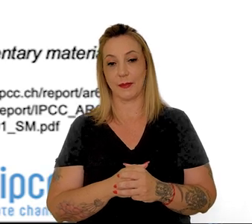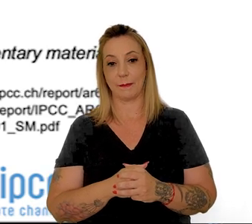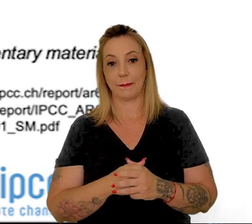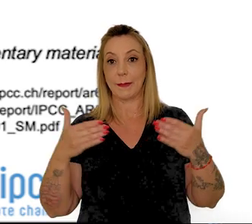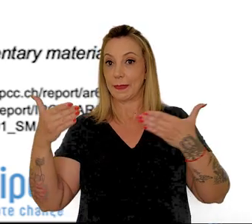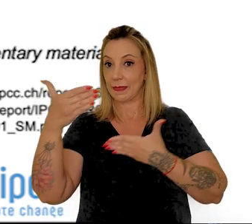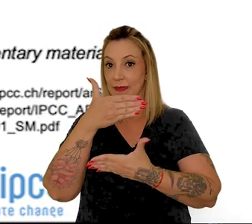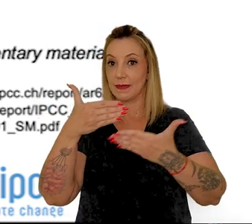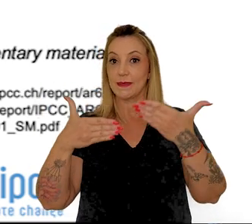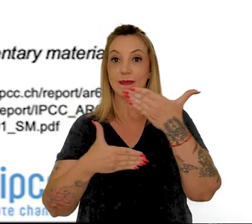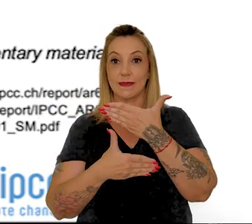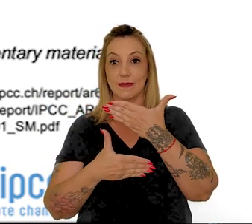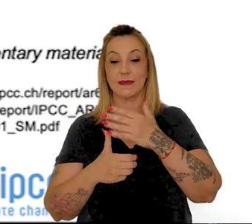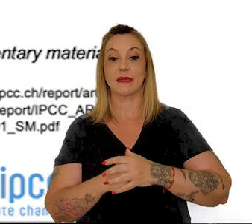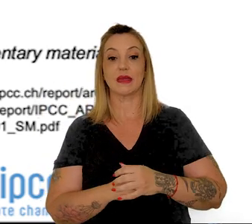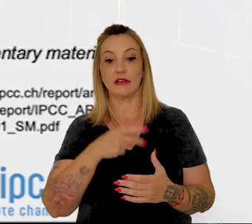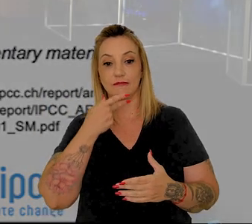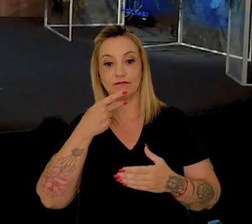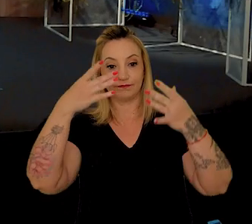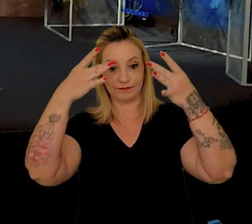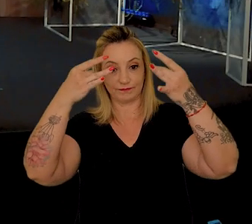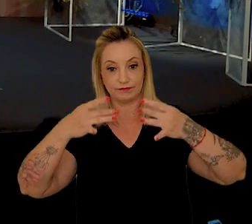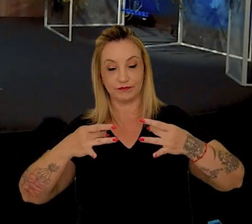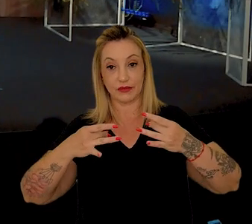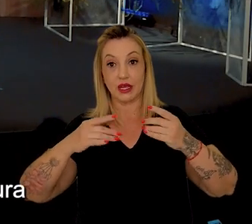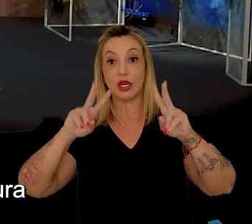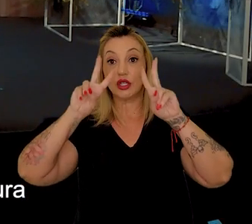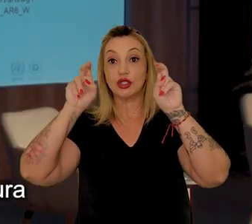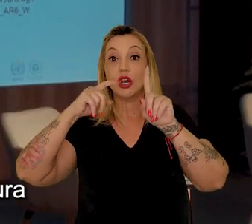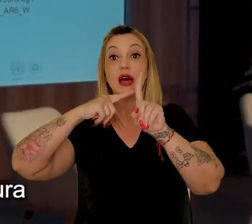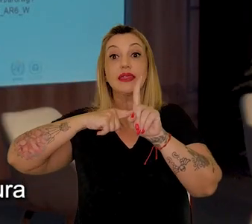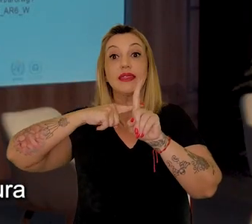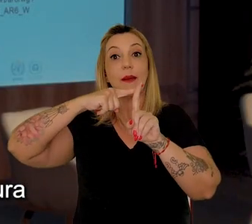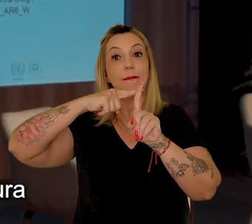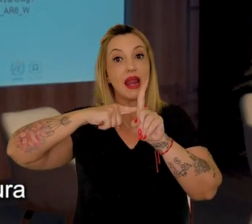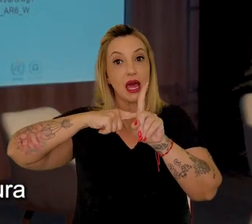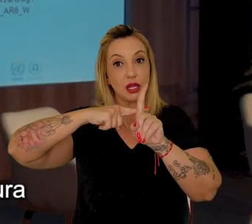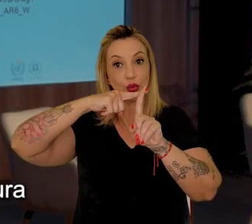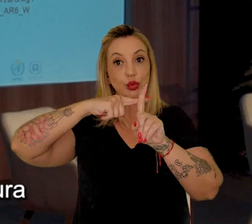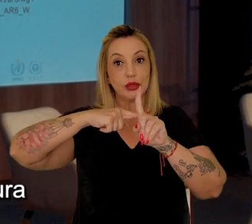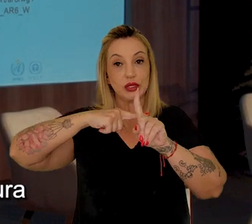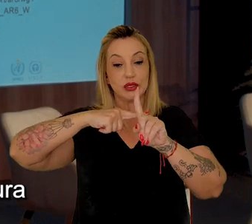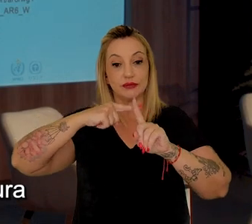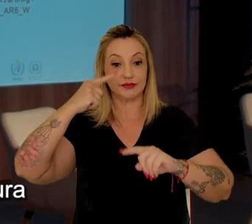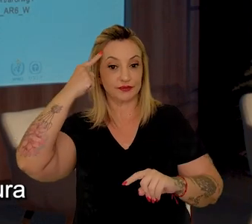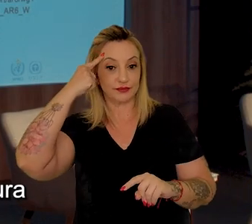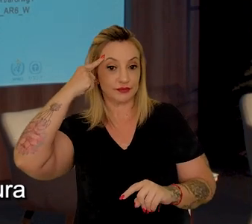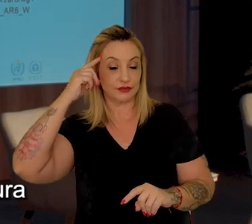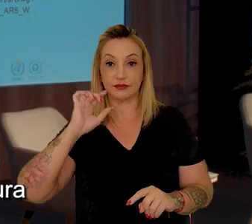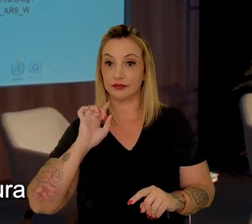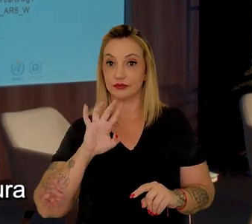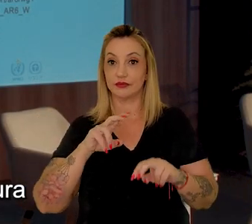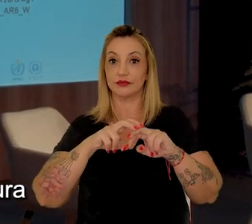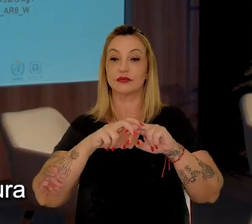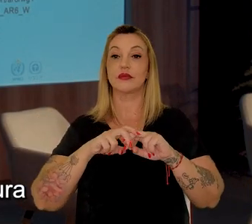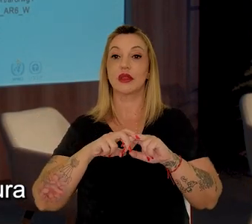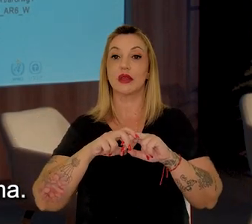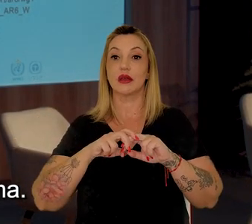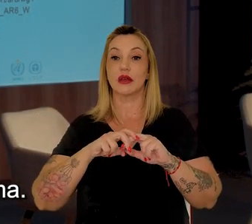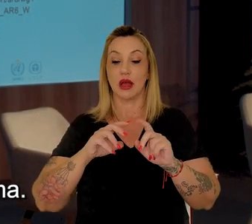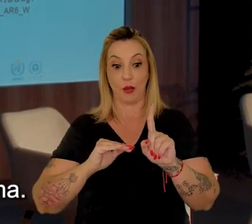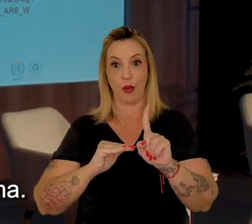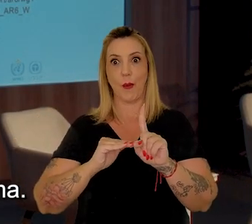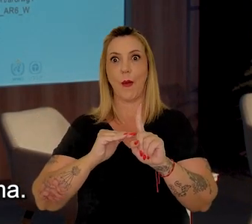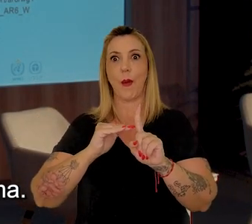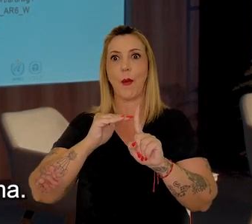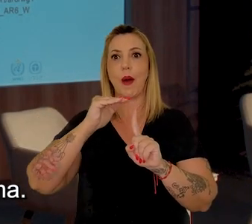slide porque a gente fala muito da questão da temperatura né Ou seja a gente pensa que é só por conta do aumento da temperatura